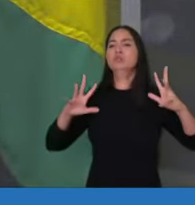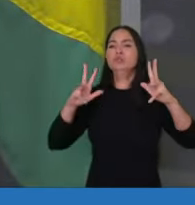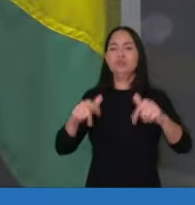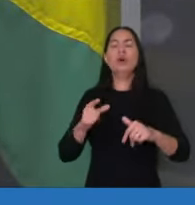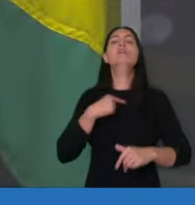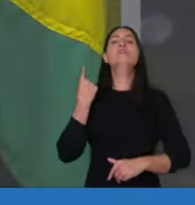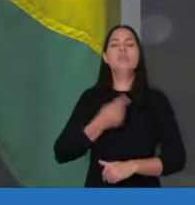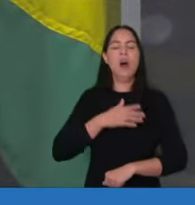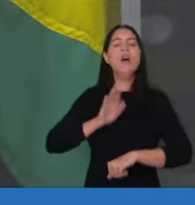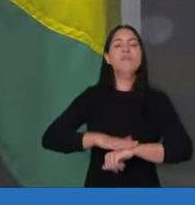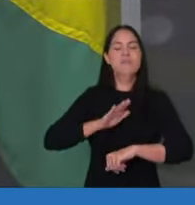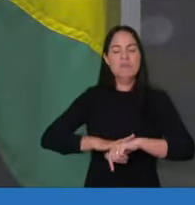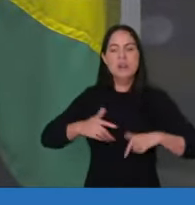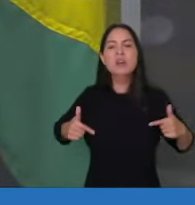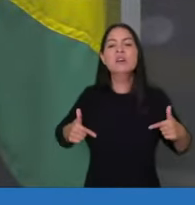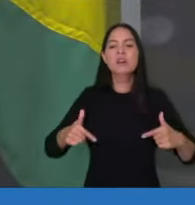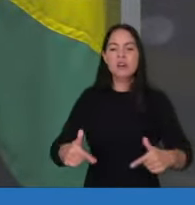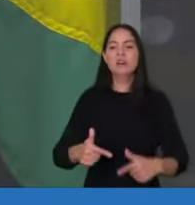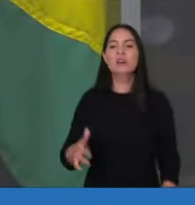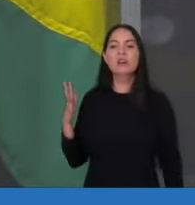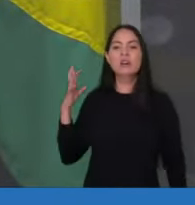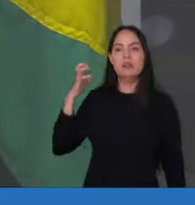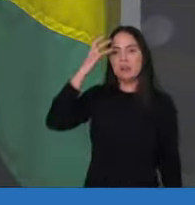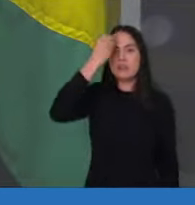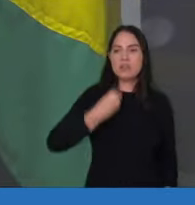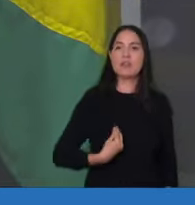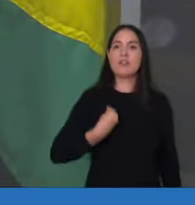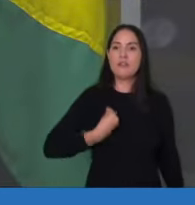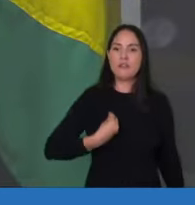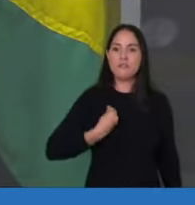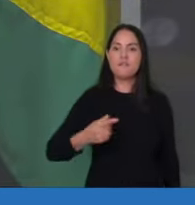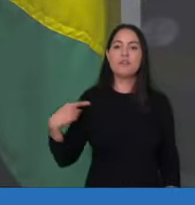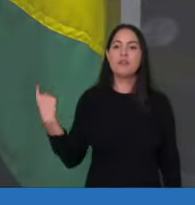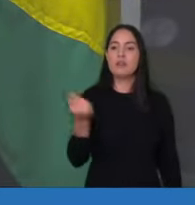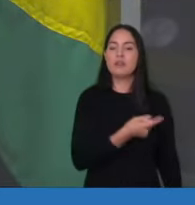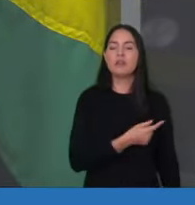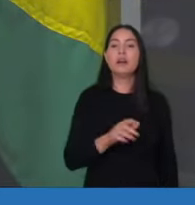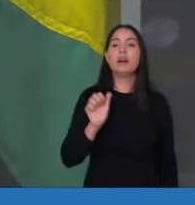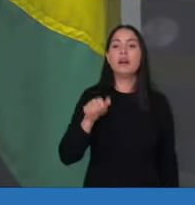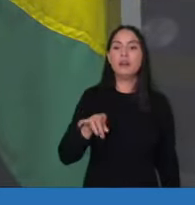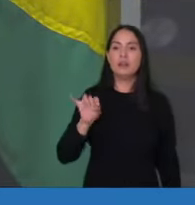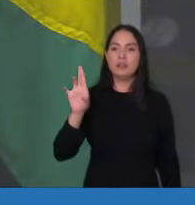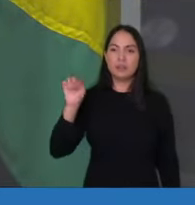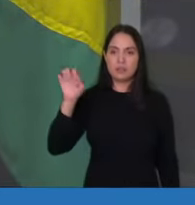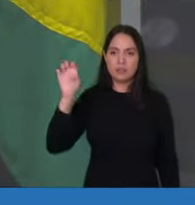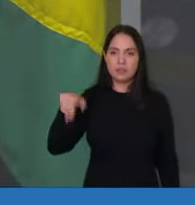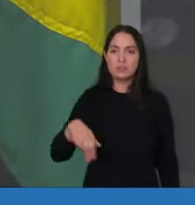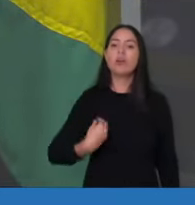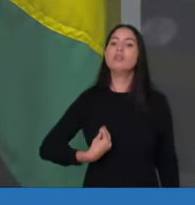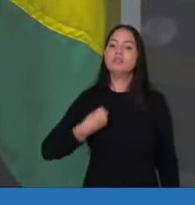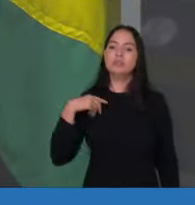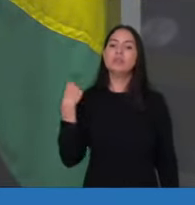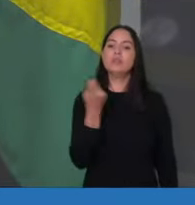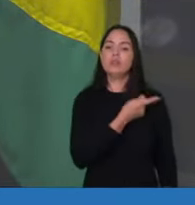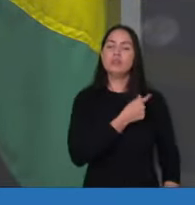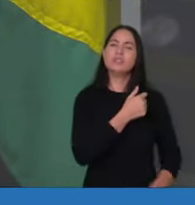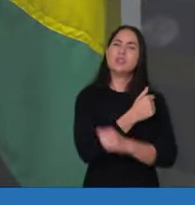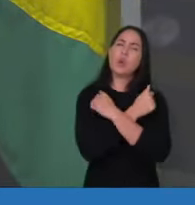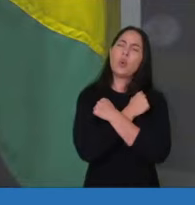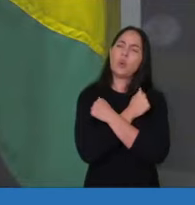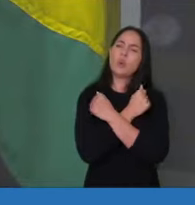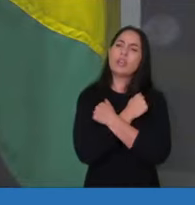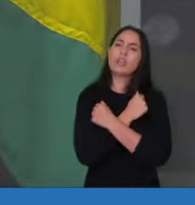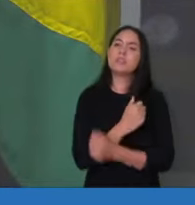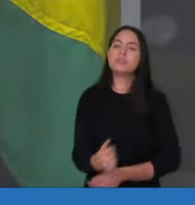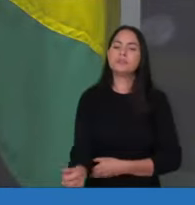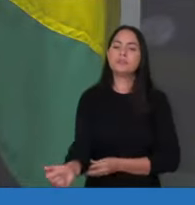legislação. Marielle, vive em nós. Anderson, vive em nós. Nosso grande abraço a todas